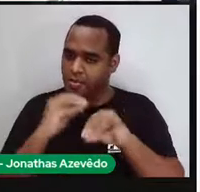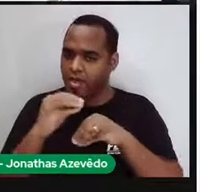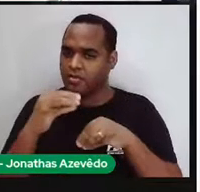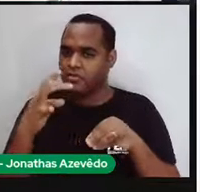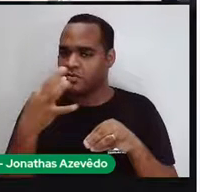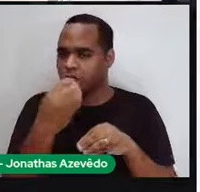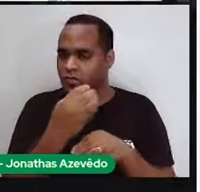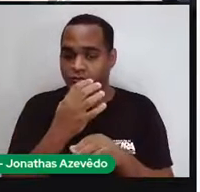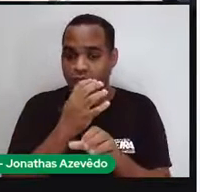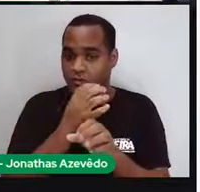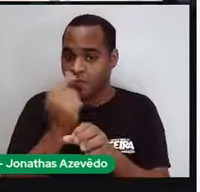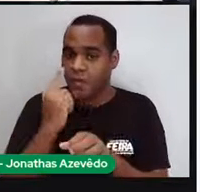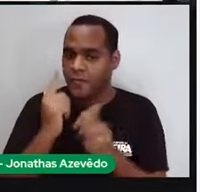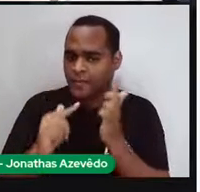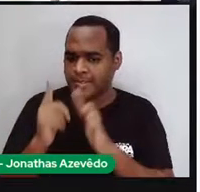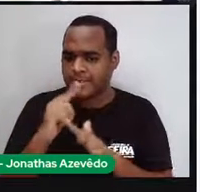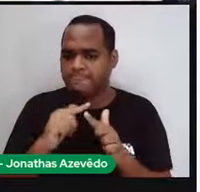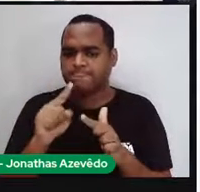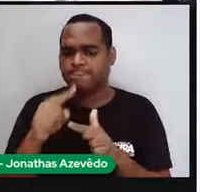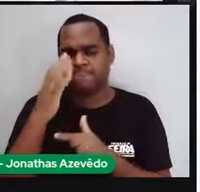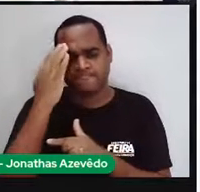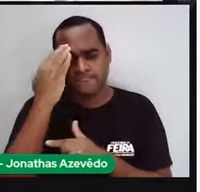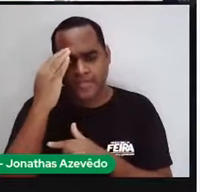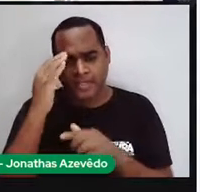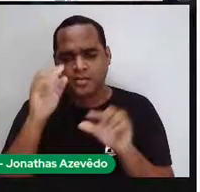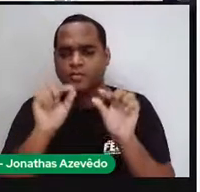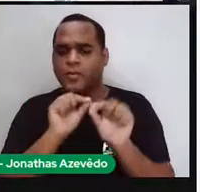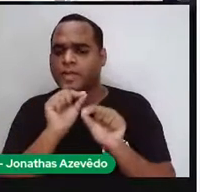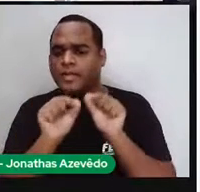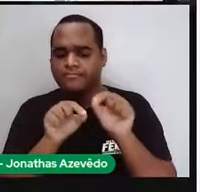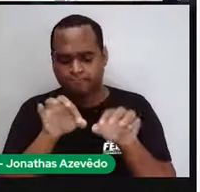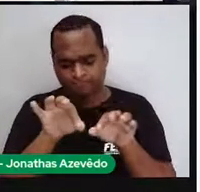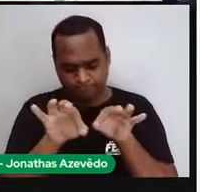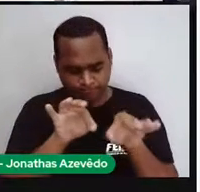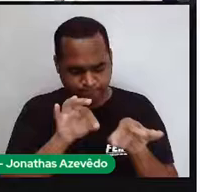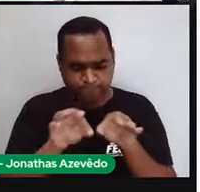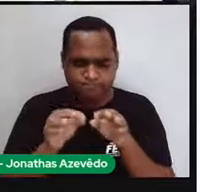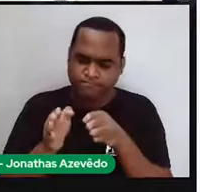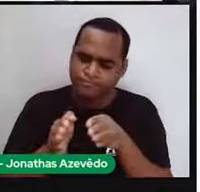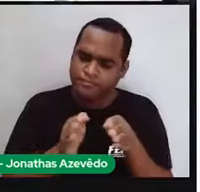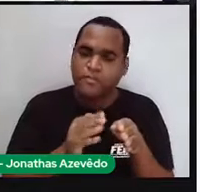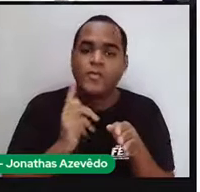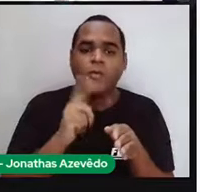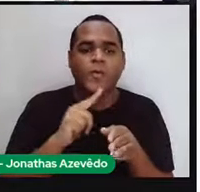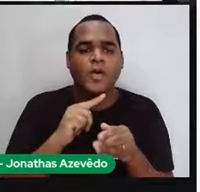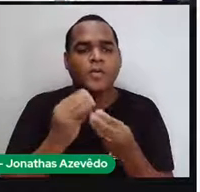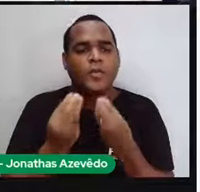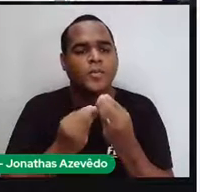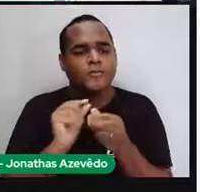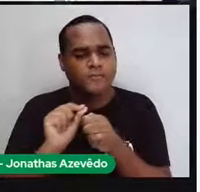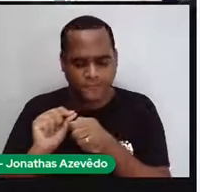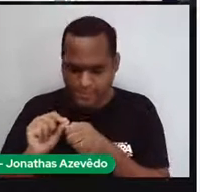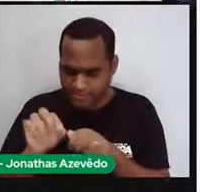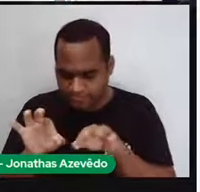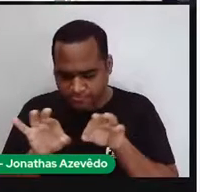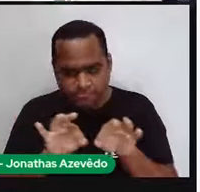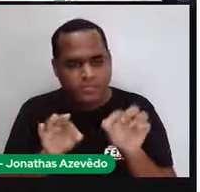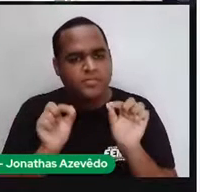a gente entender isso que a gente está fazendo tá isso que a gente está fazendo desculpa